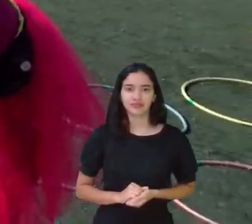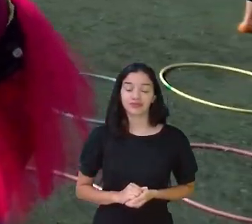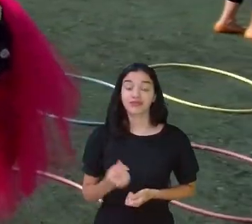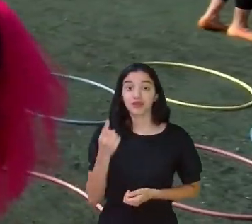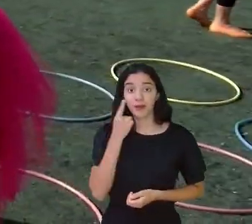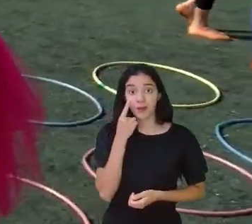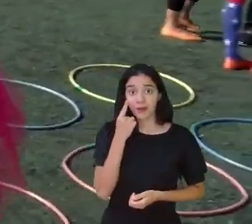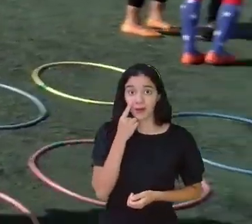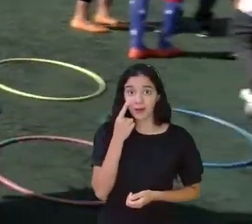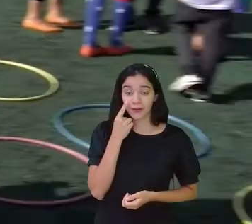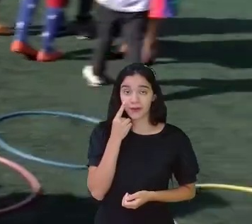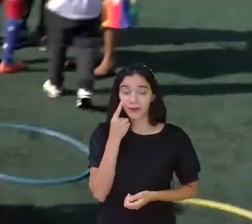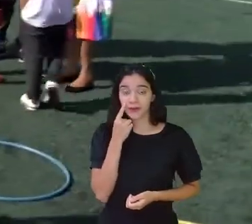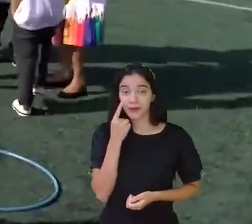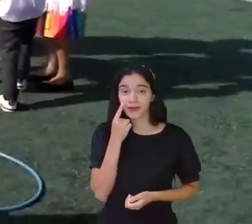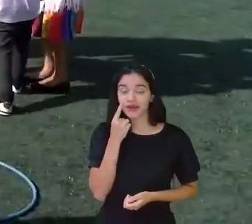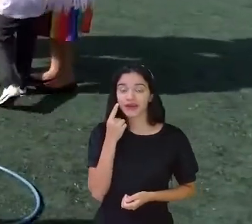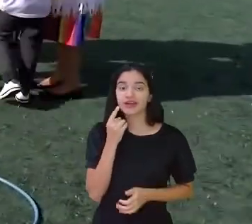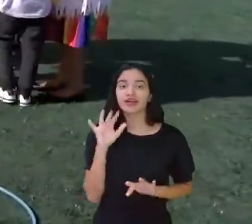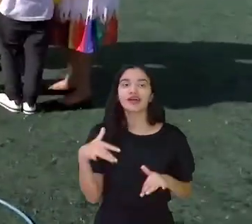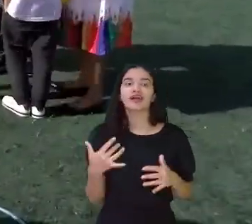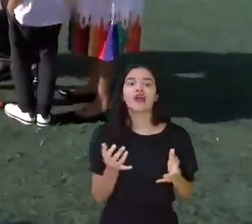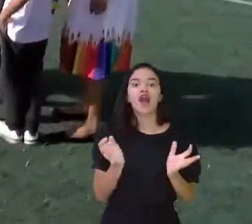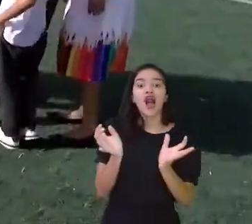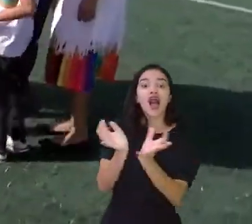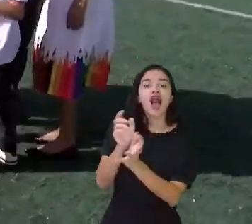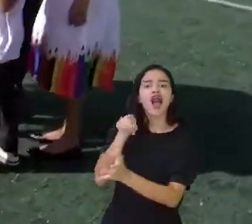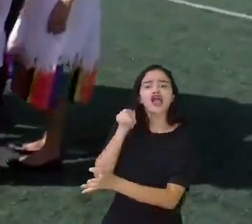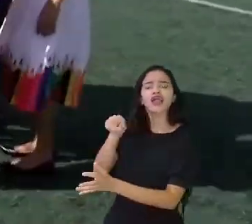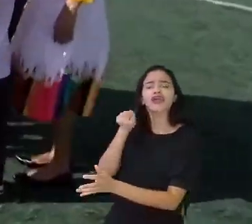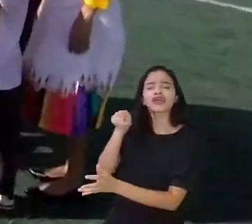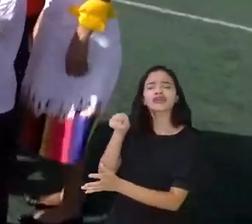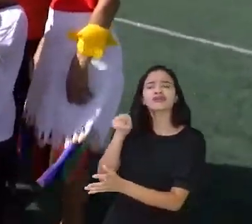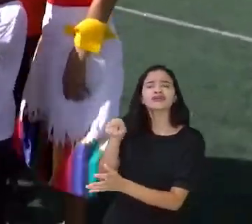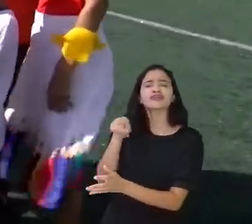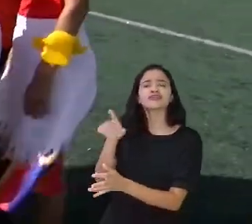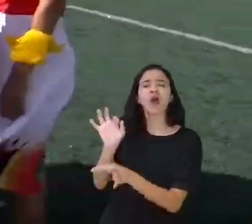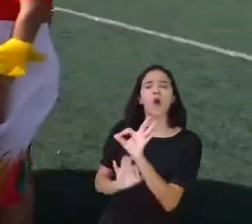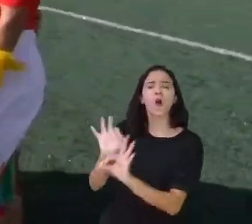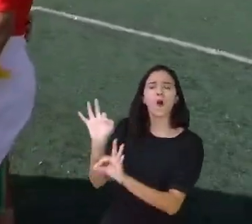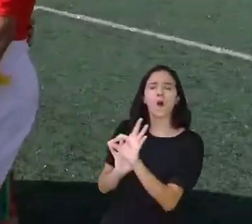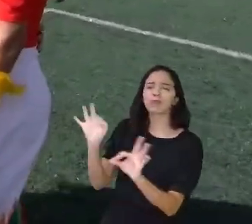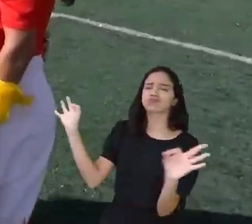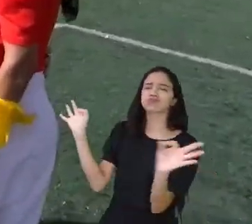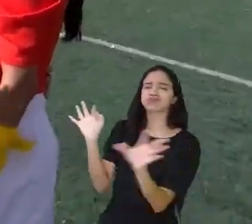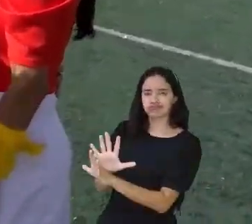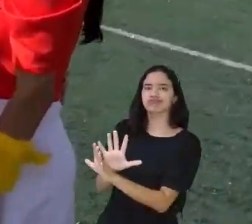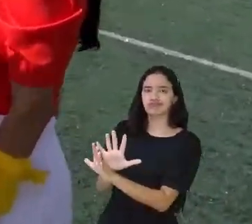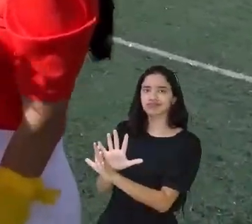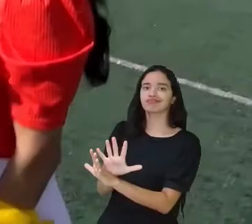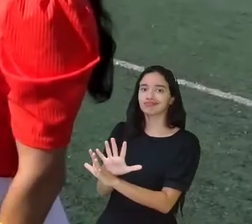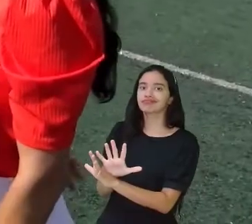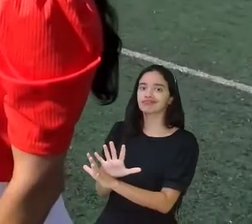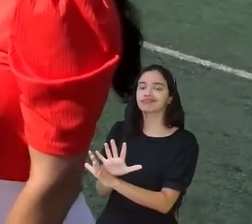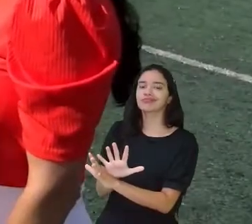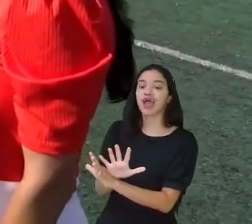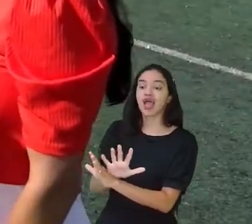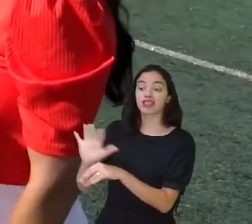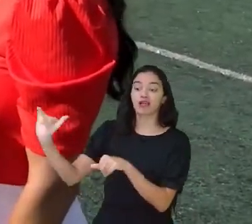Olha, aquela equipe dali, olha, já tá bem preparada, já estão ali nas estratégias. E